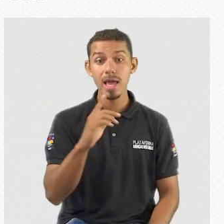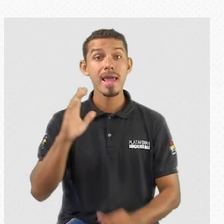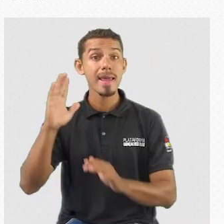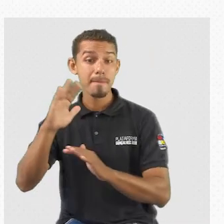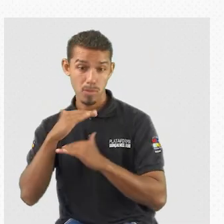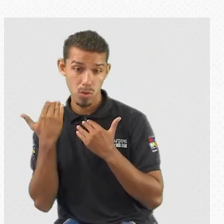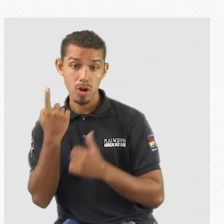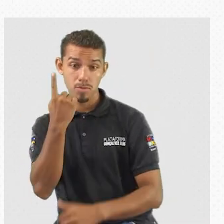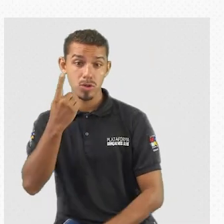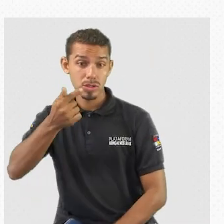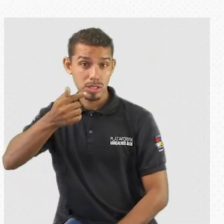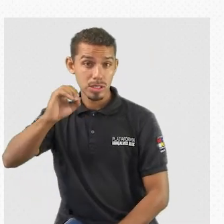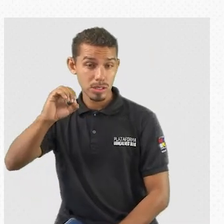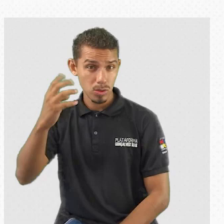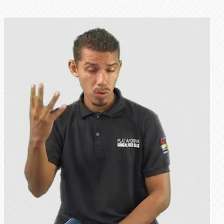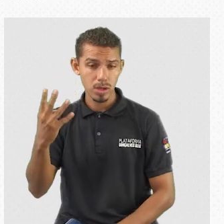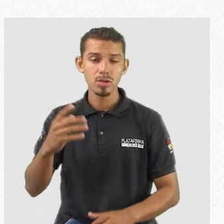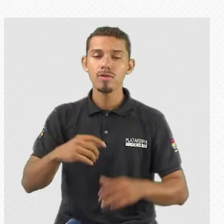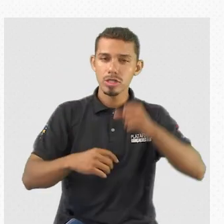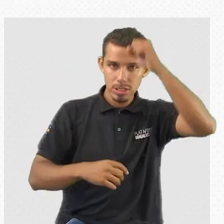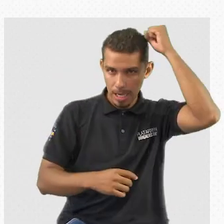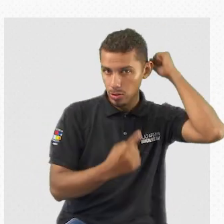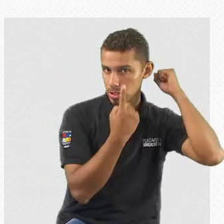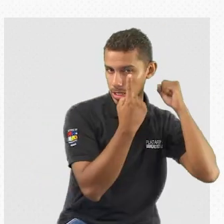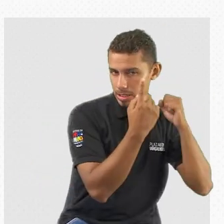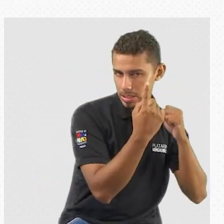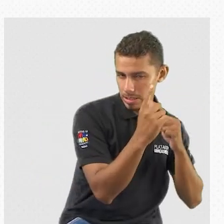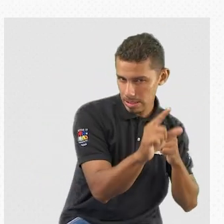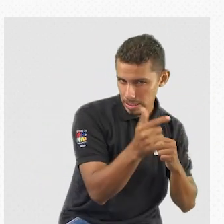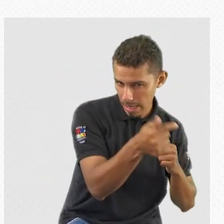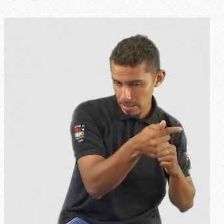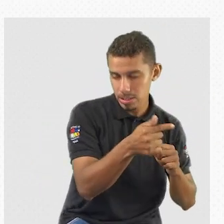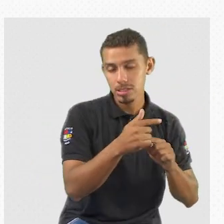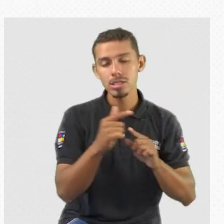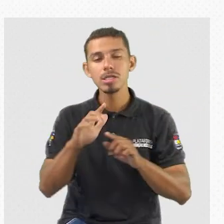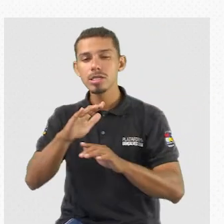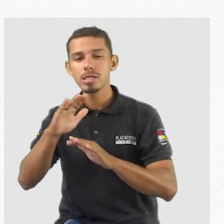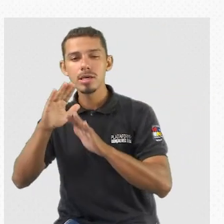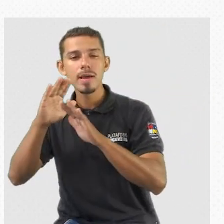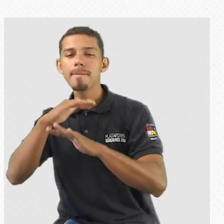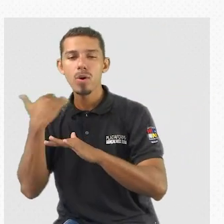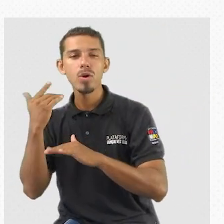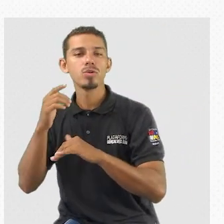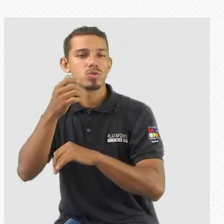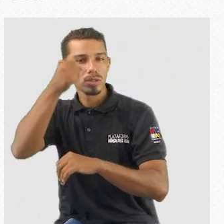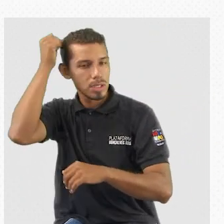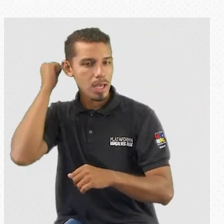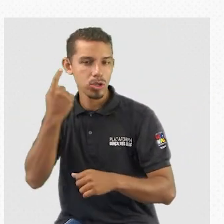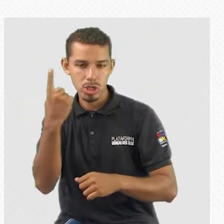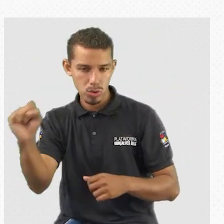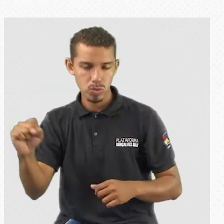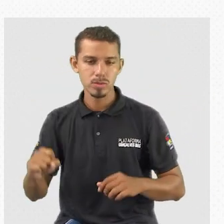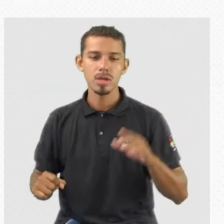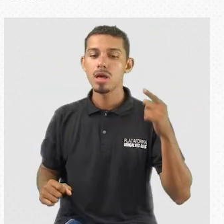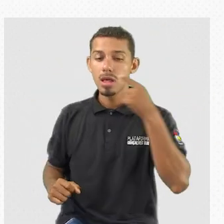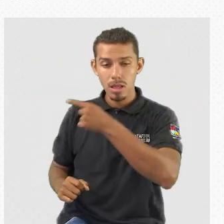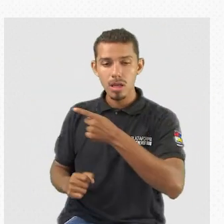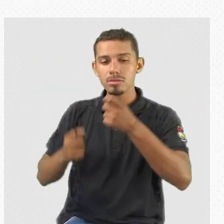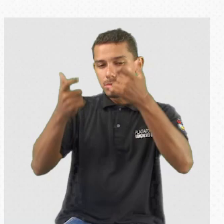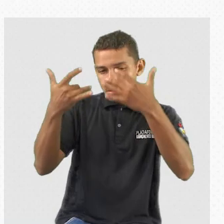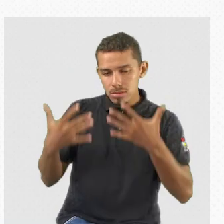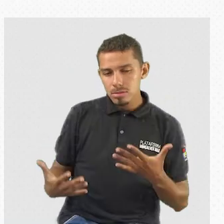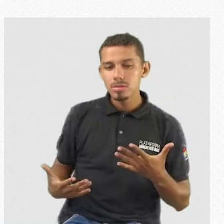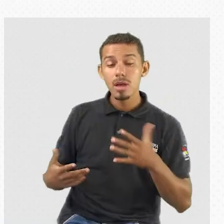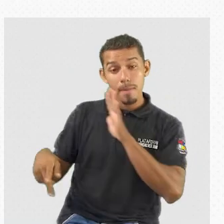obras do John Locke, que é Ensaio sobre o Entendimento Humano, ele vai discorrer sobre algumas questões nesse sentido. Por exemplo, para